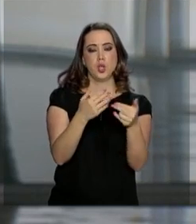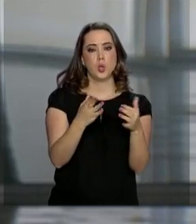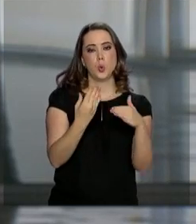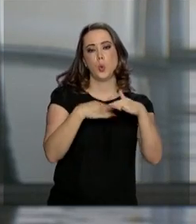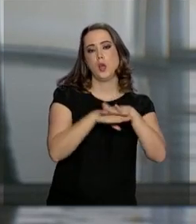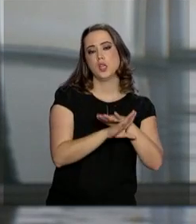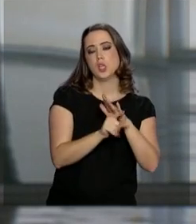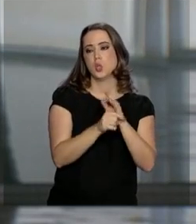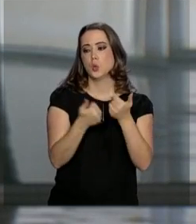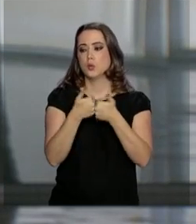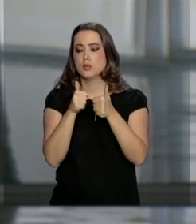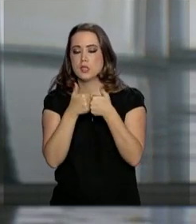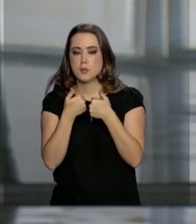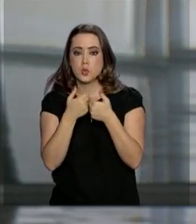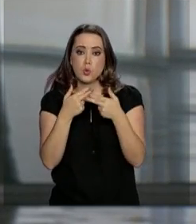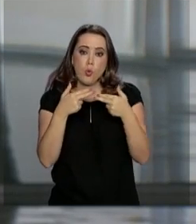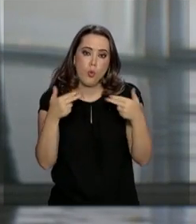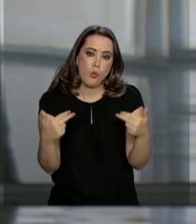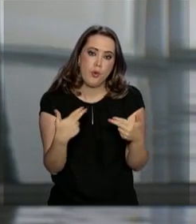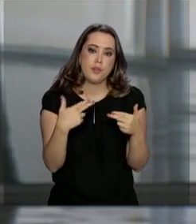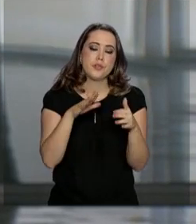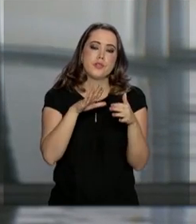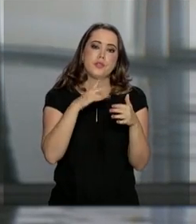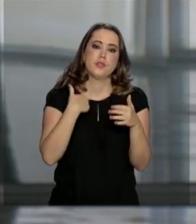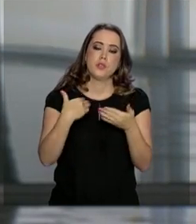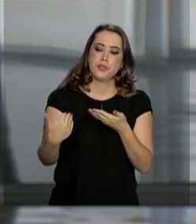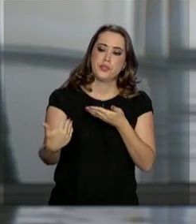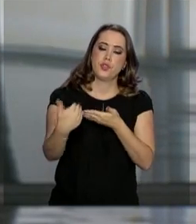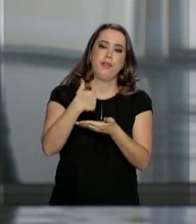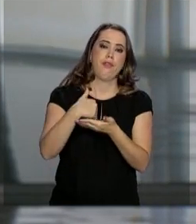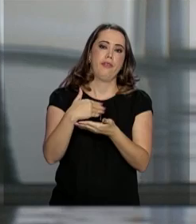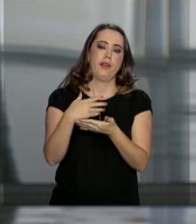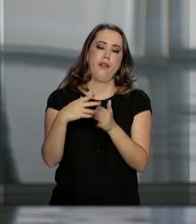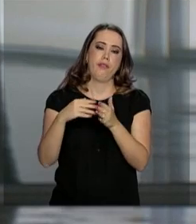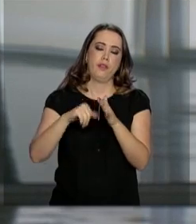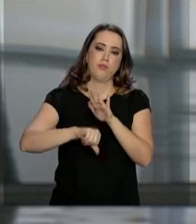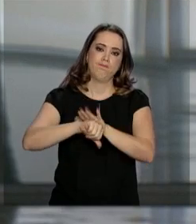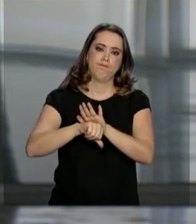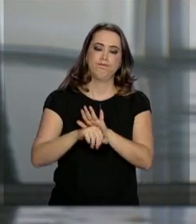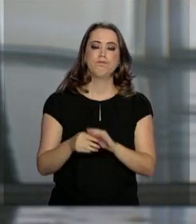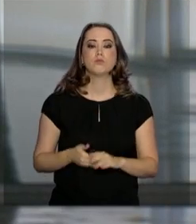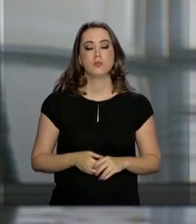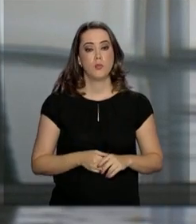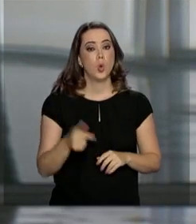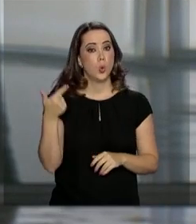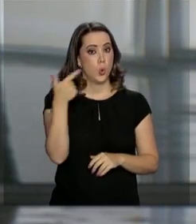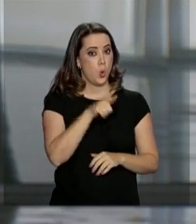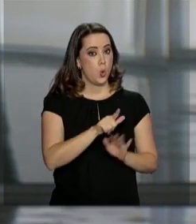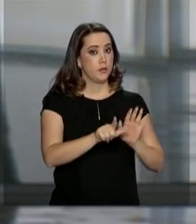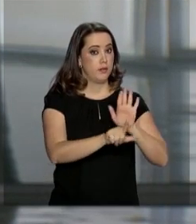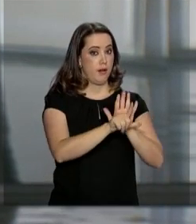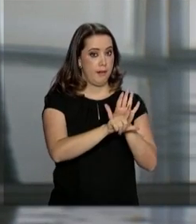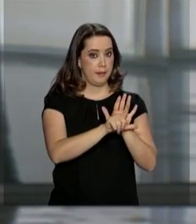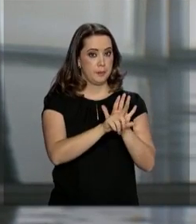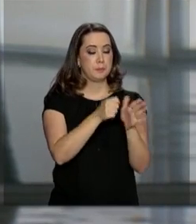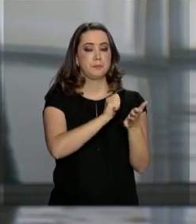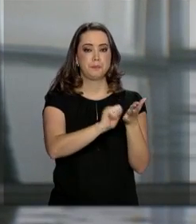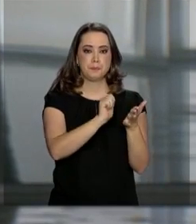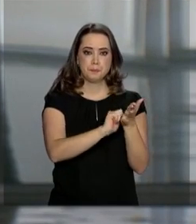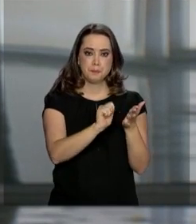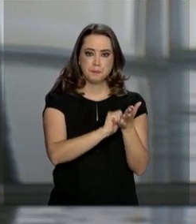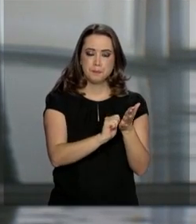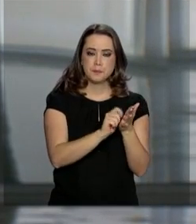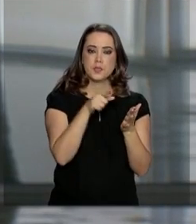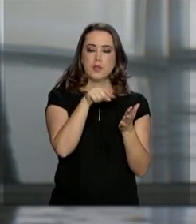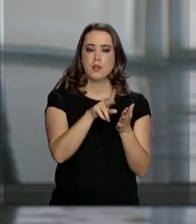armazenando ou transportando produtos derivados desses crimes. Outra lei assinada pelo presidente Jair Bolsonaro e também